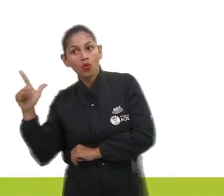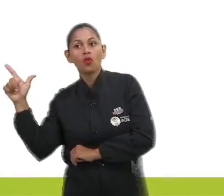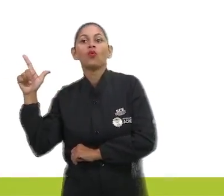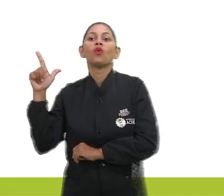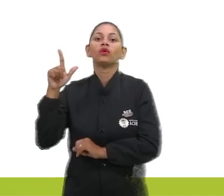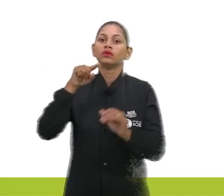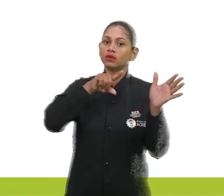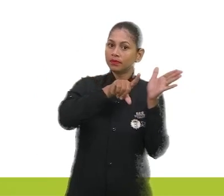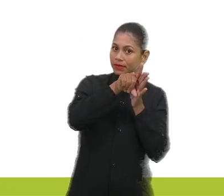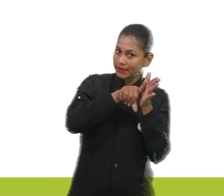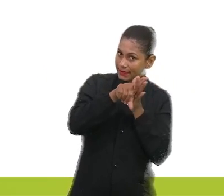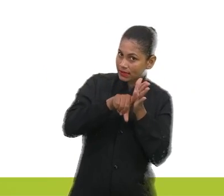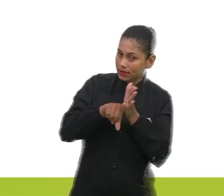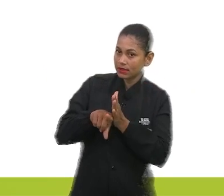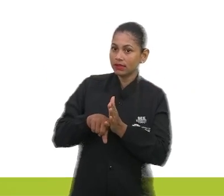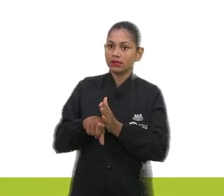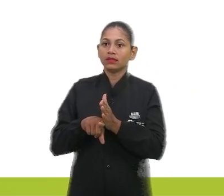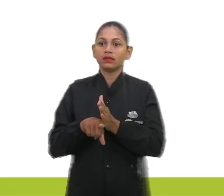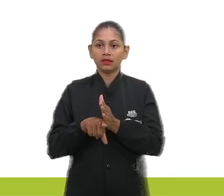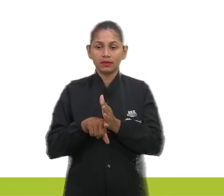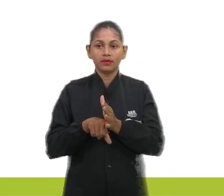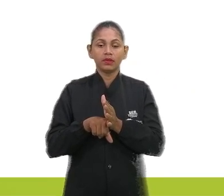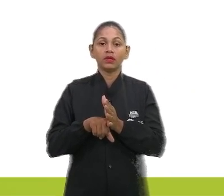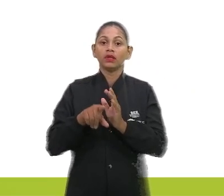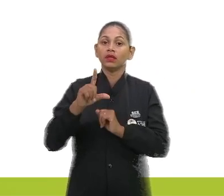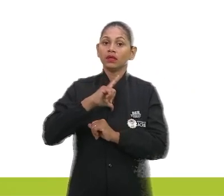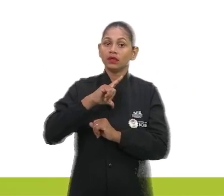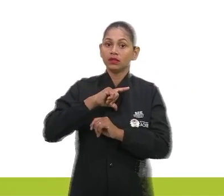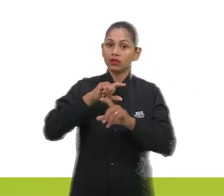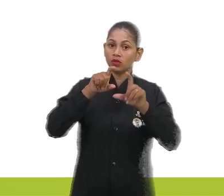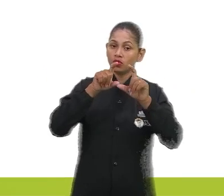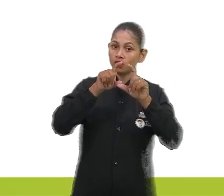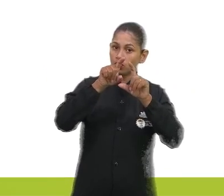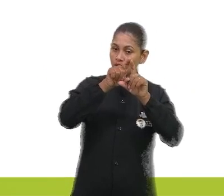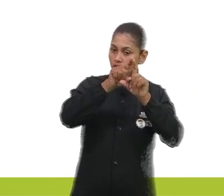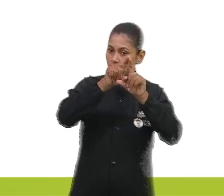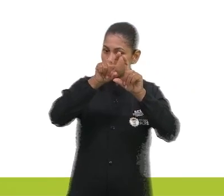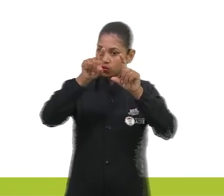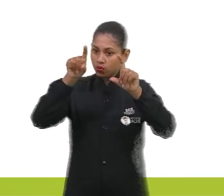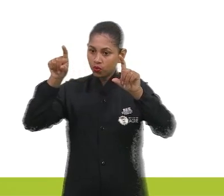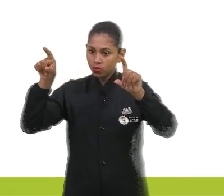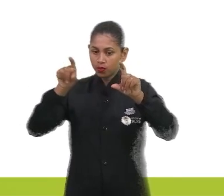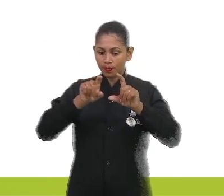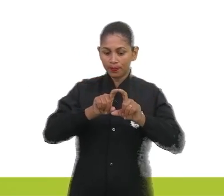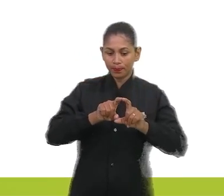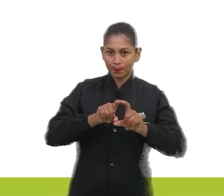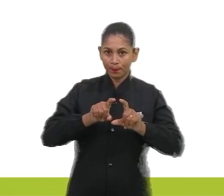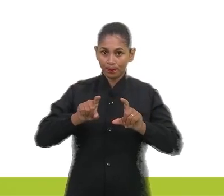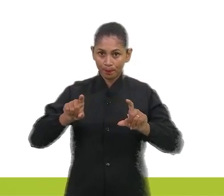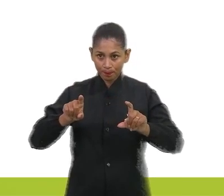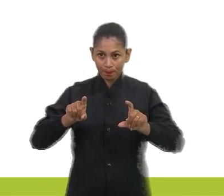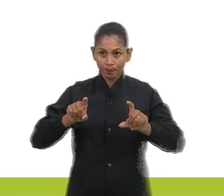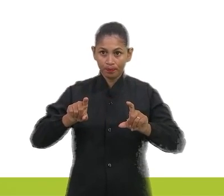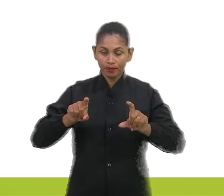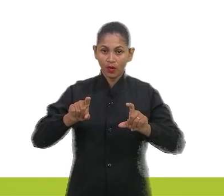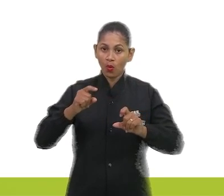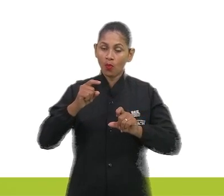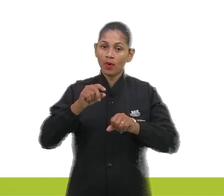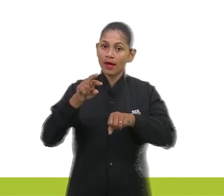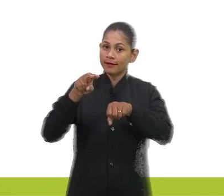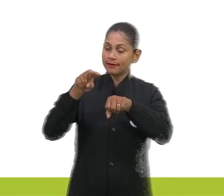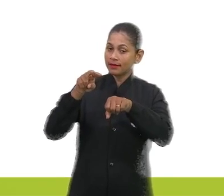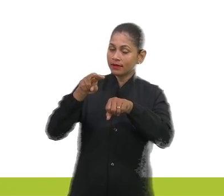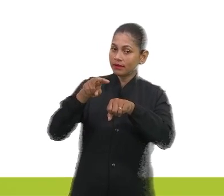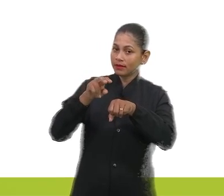tela. Nós temos duas barrinhas, já é um gráfico muito mais simples. Temos uma barra cinza